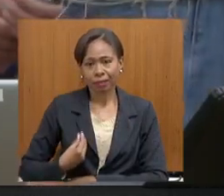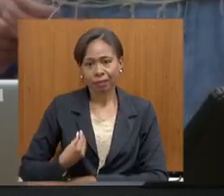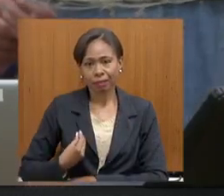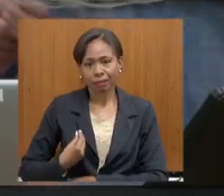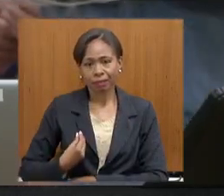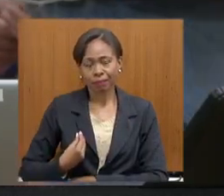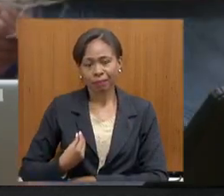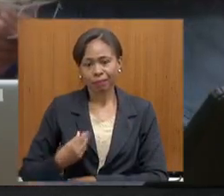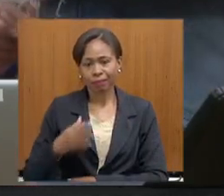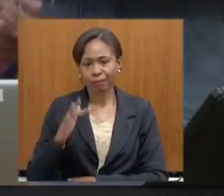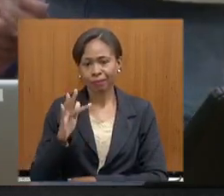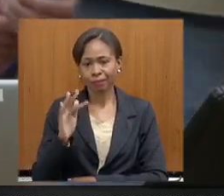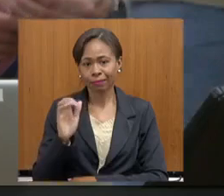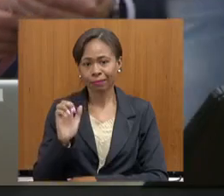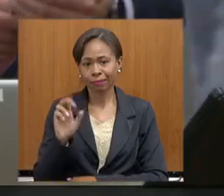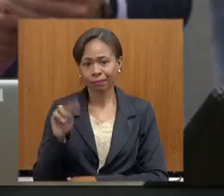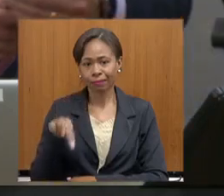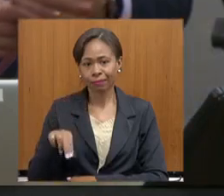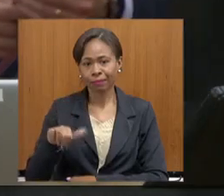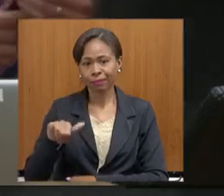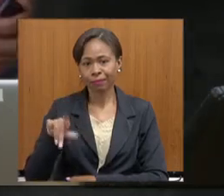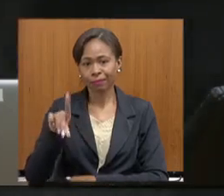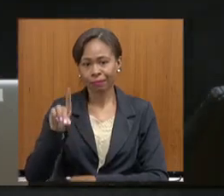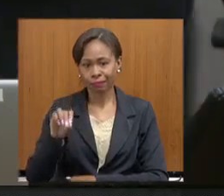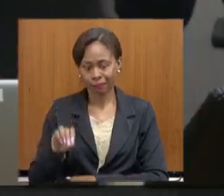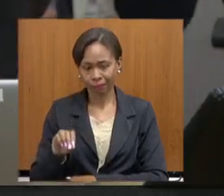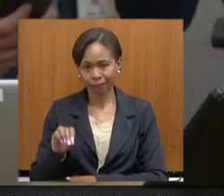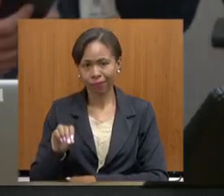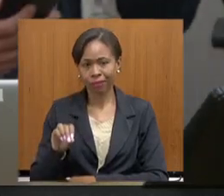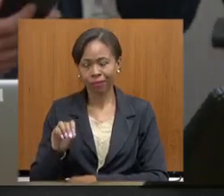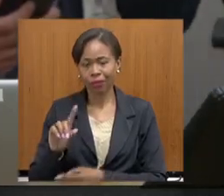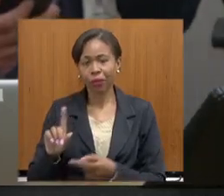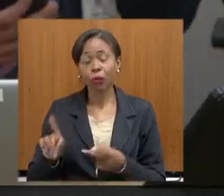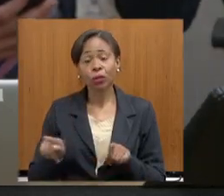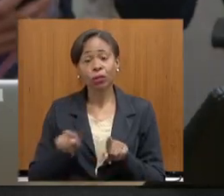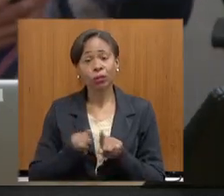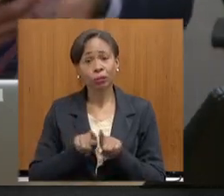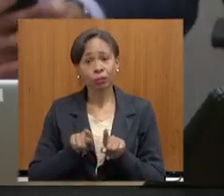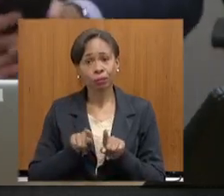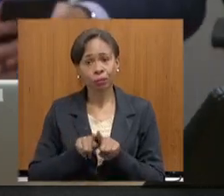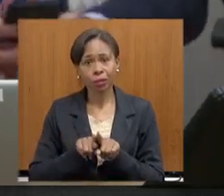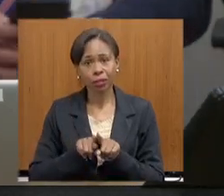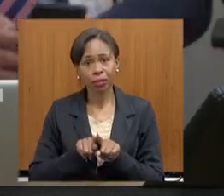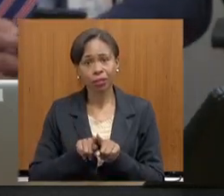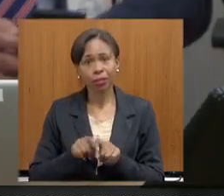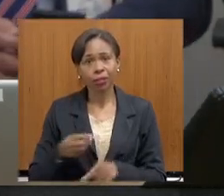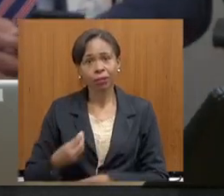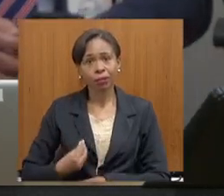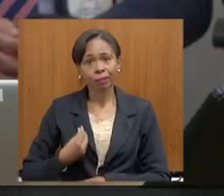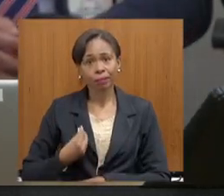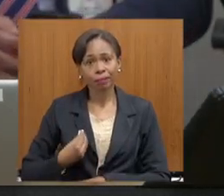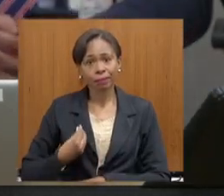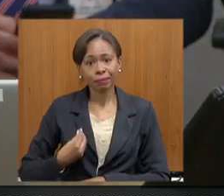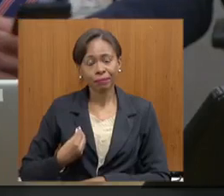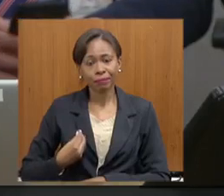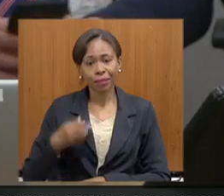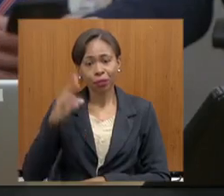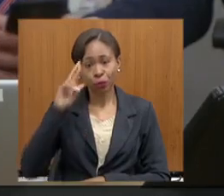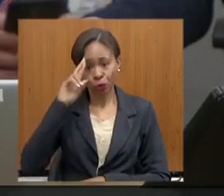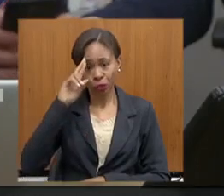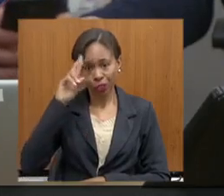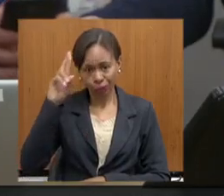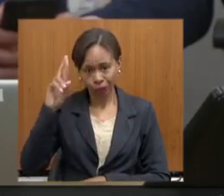Senhor Fernando passar Grill também da da parece presença também do